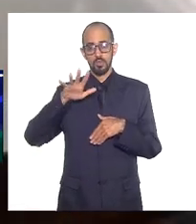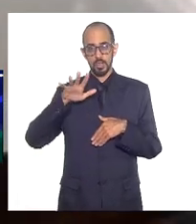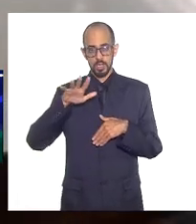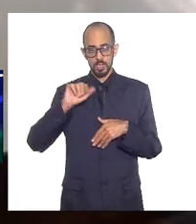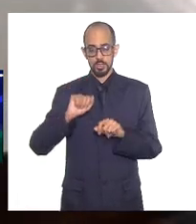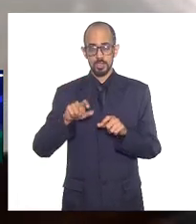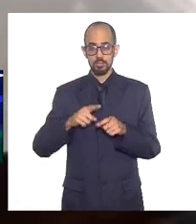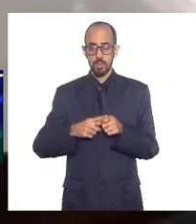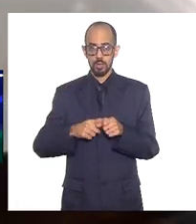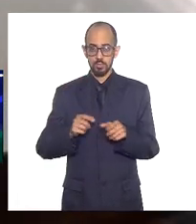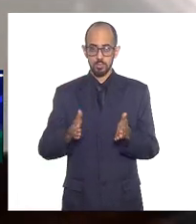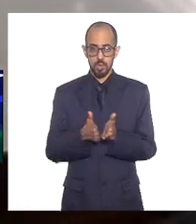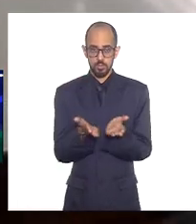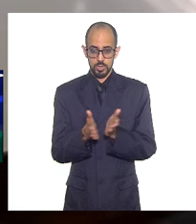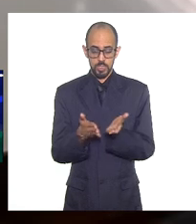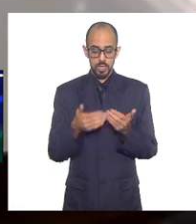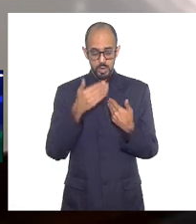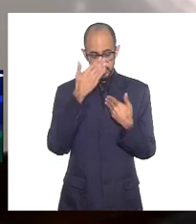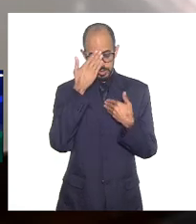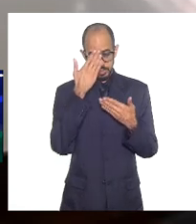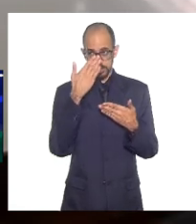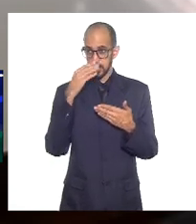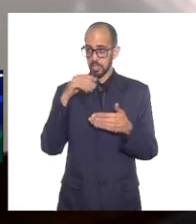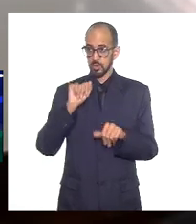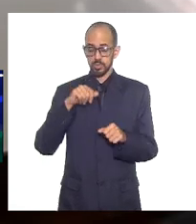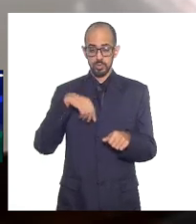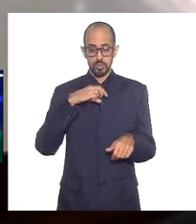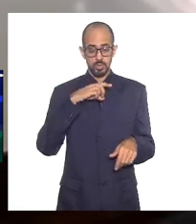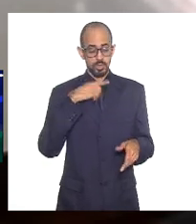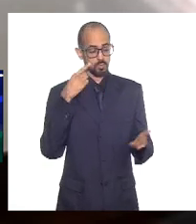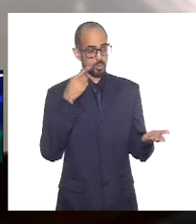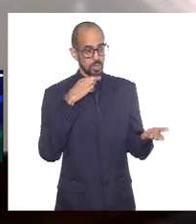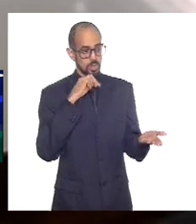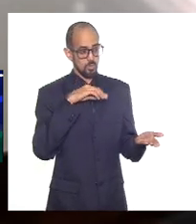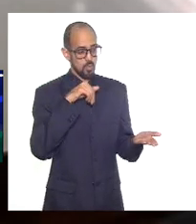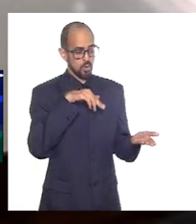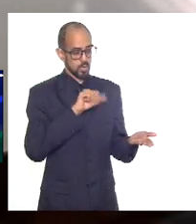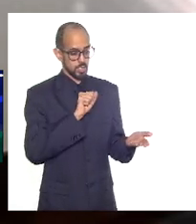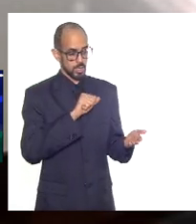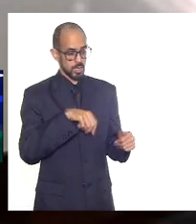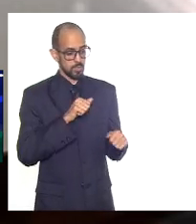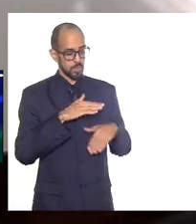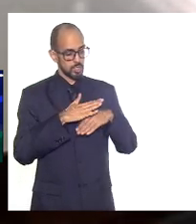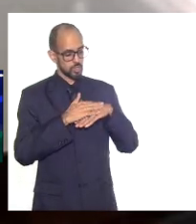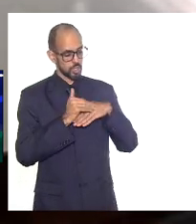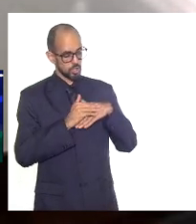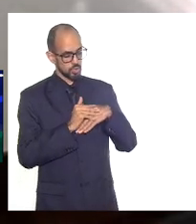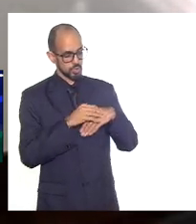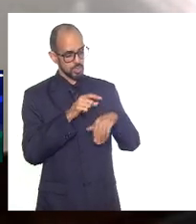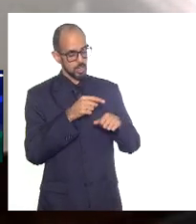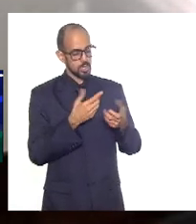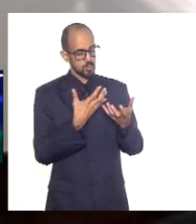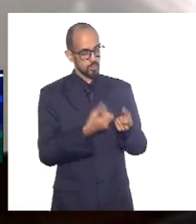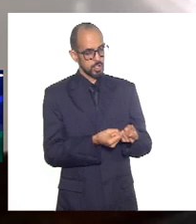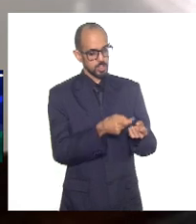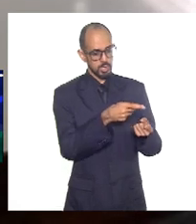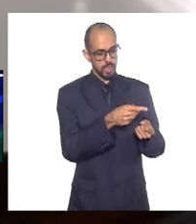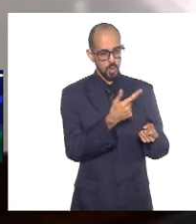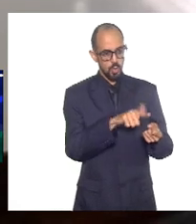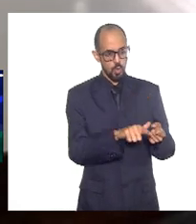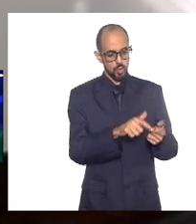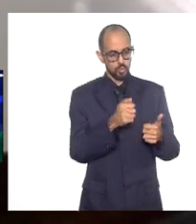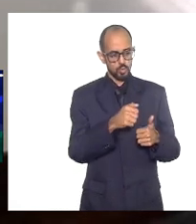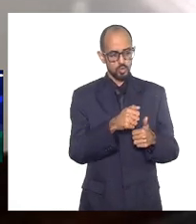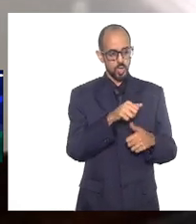voto, agradecendo a deputada Mônica Francisco pela iniciativa e pela generosidade de abrir a propositura para outras